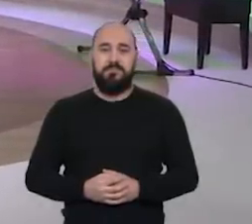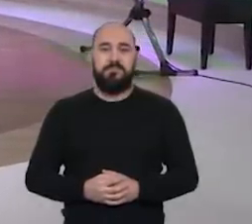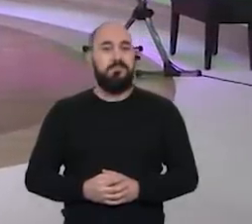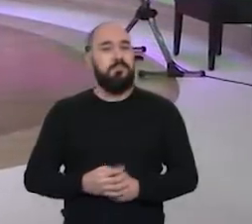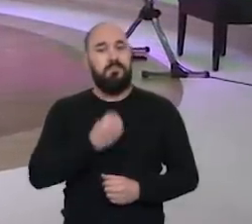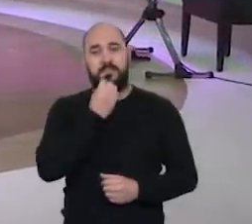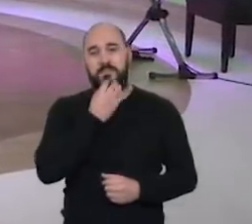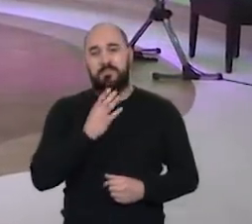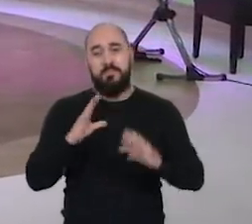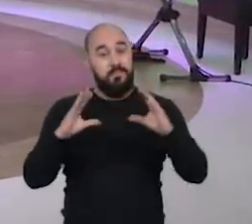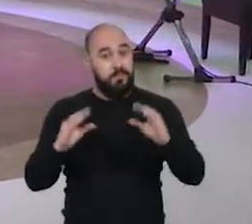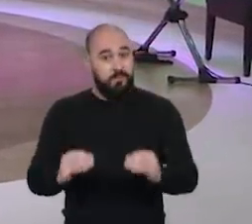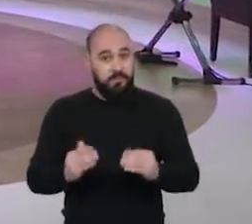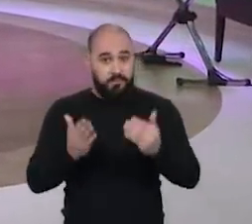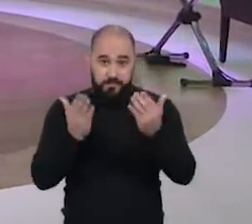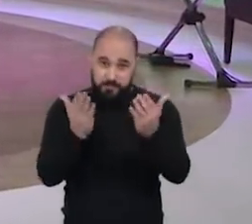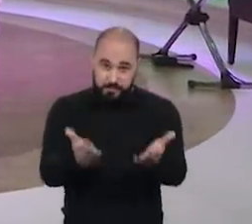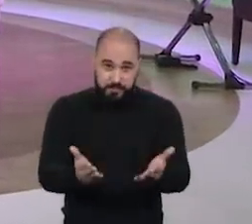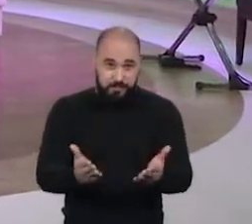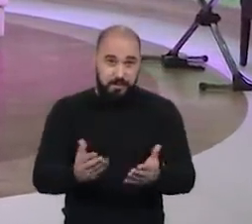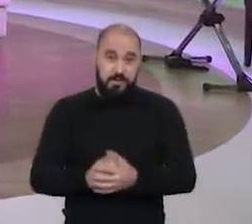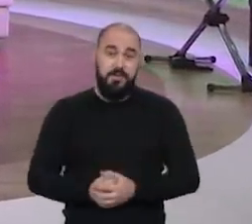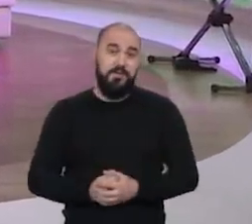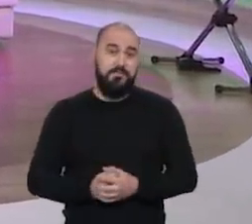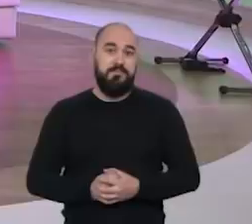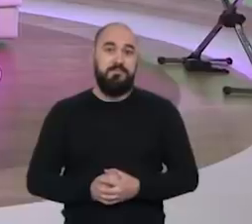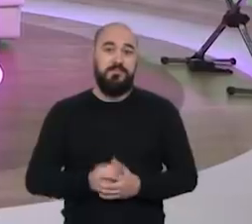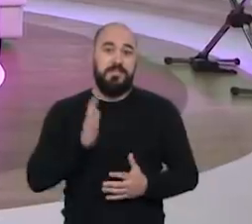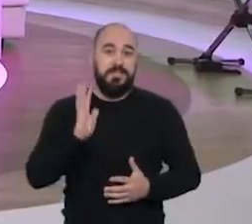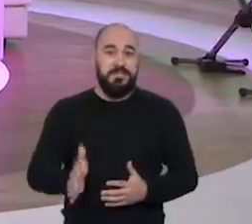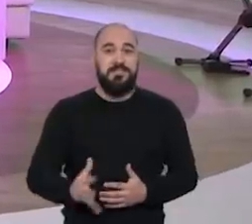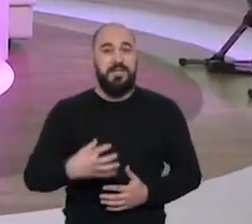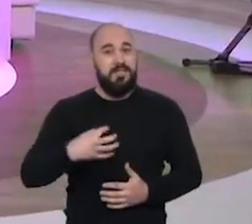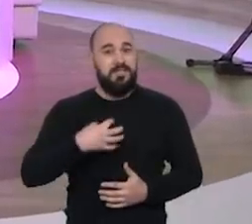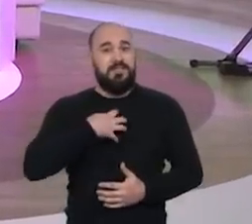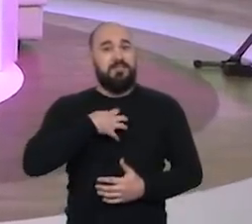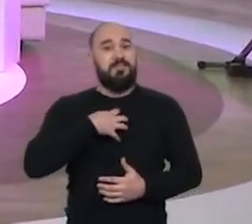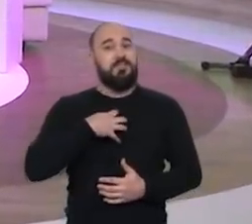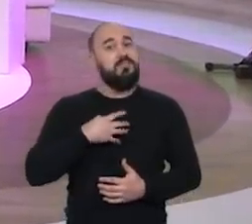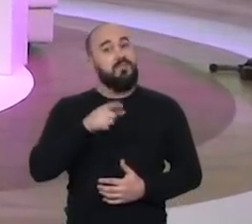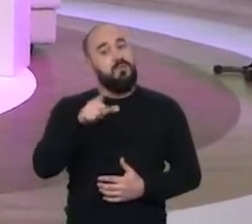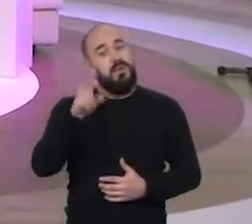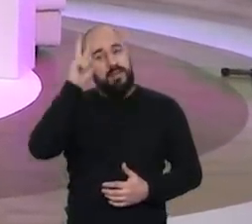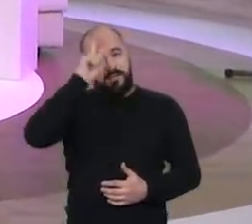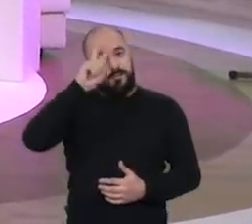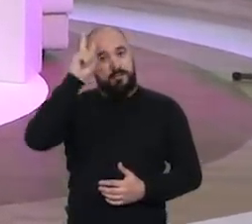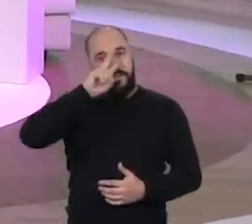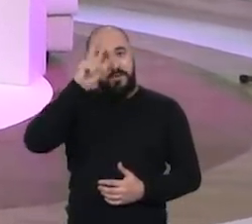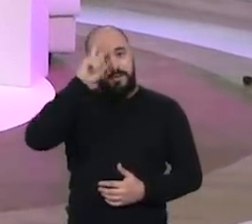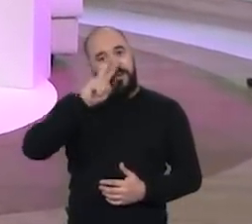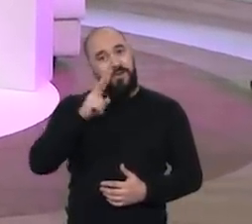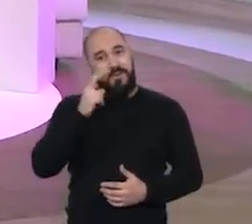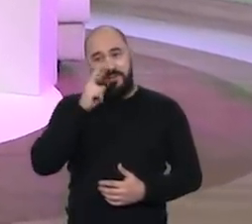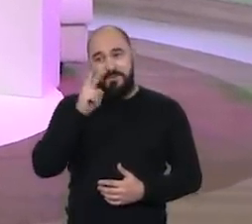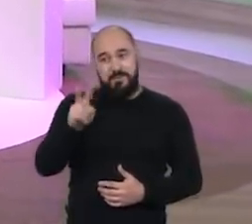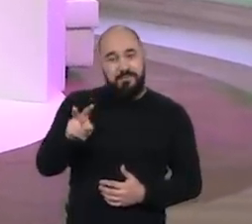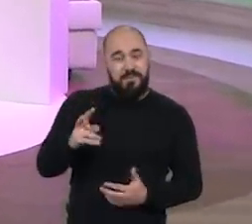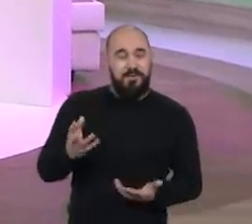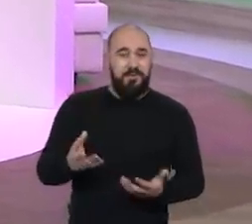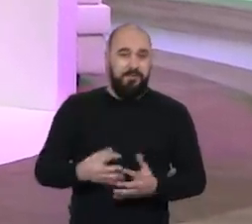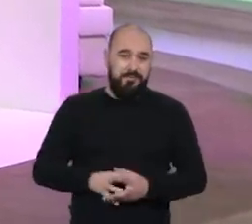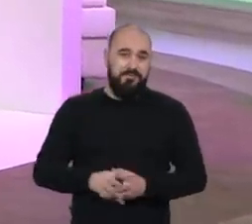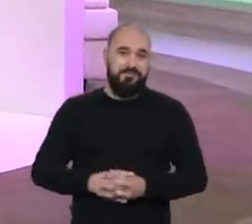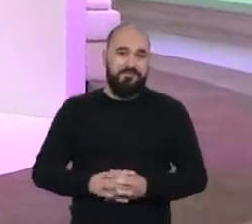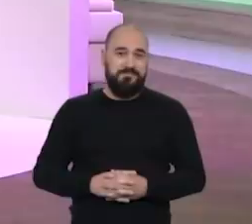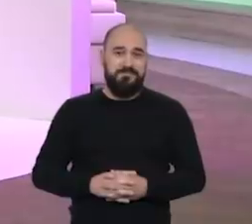Boa noite para você que já está impactado, impactada com a história que você acabou de ouvir, com